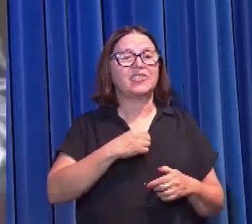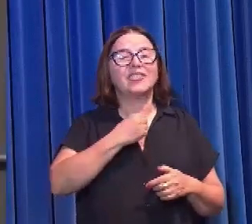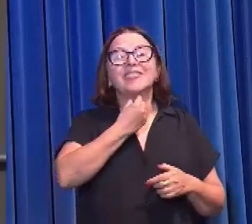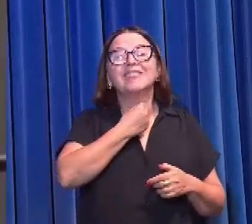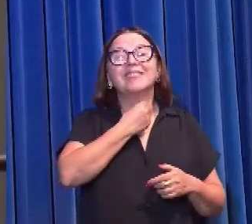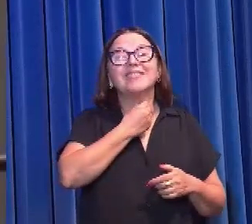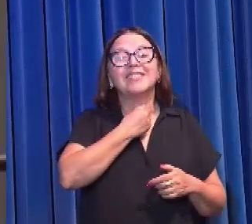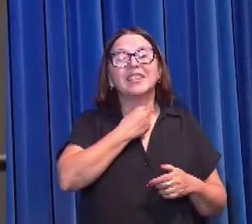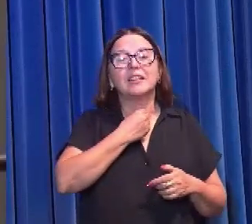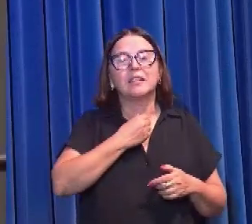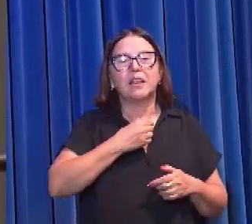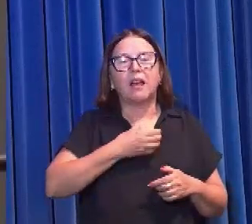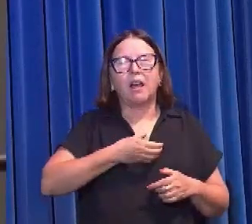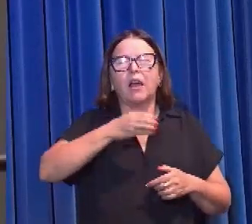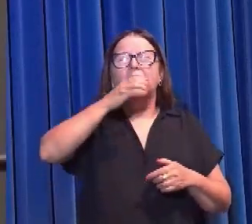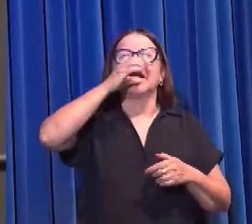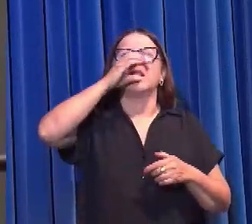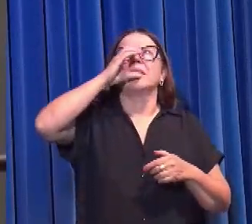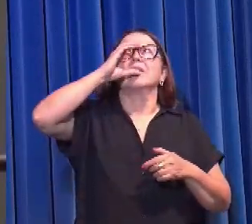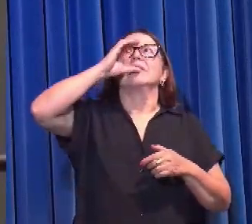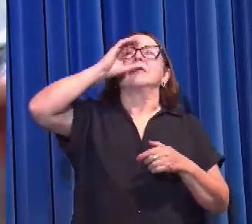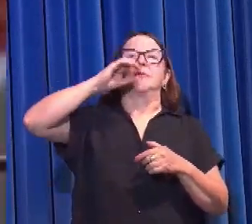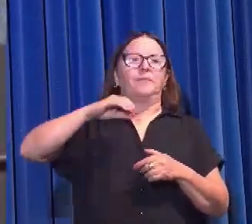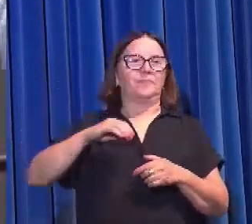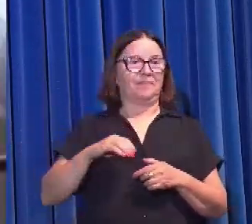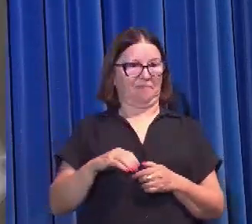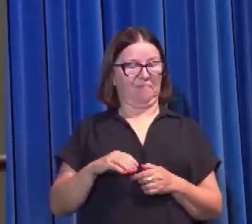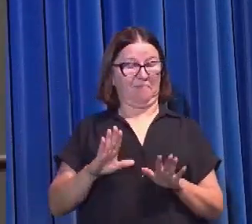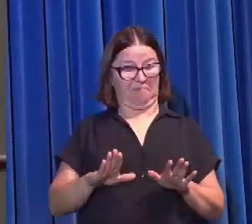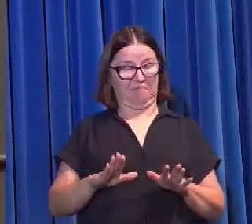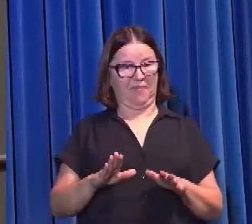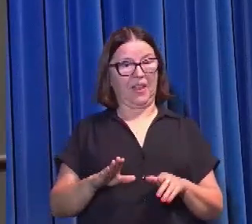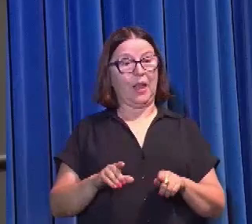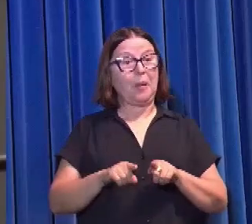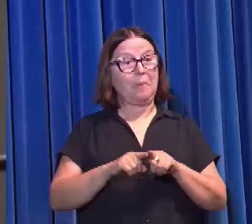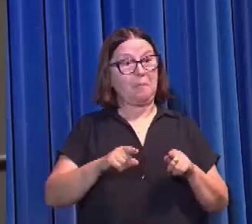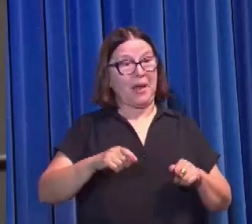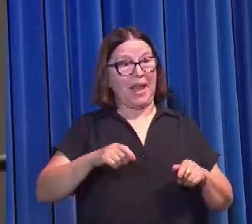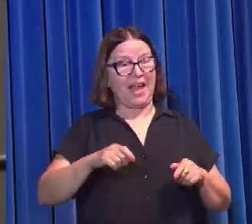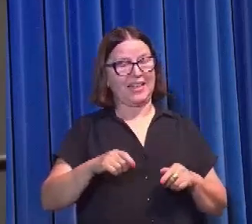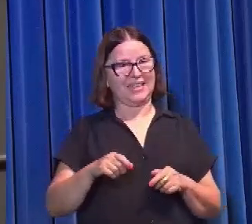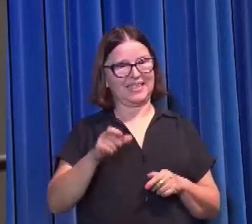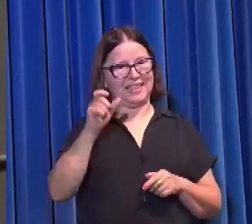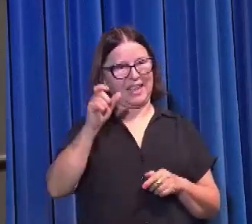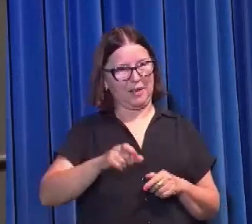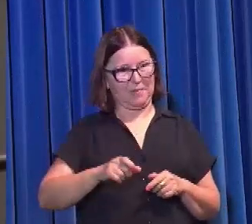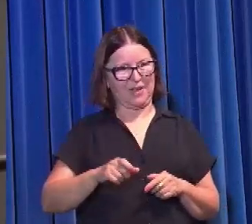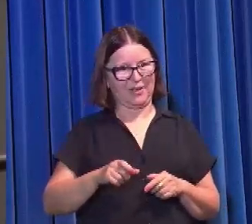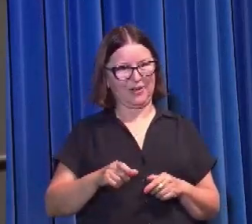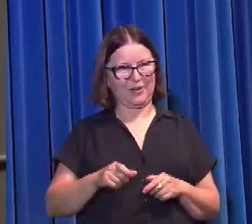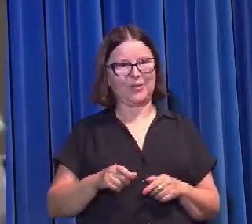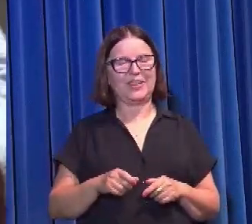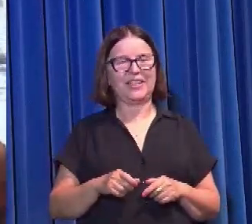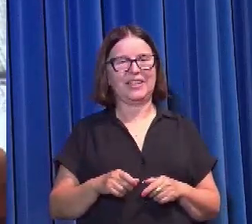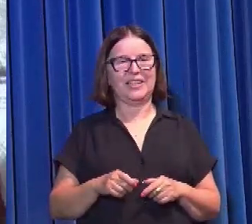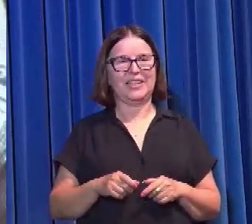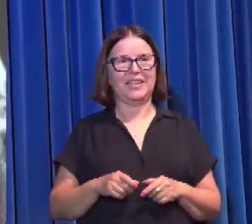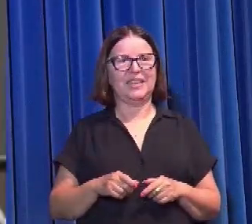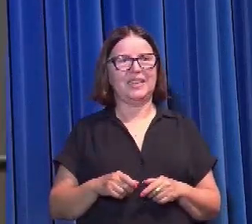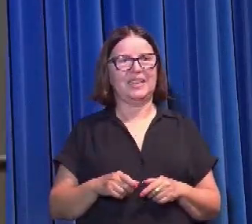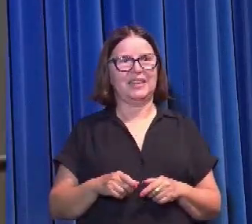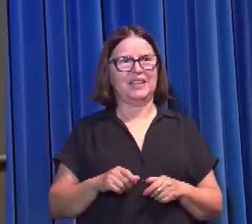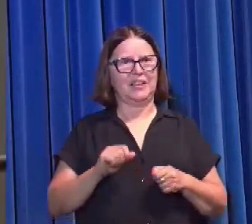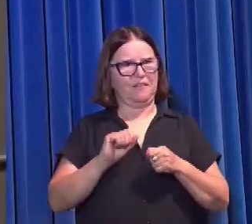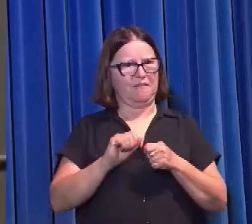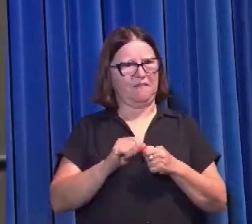Agora, um vestibulando, que precisa estudar para o vestibular. As provas estão aí. Ele chega em casa cansado, 10